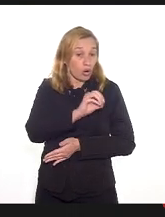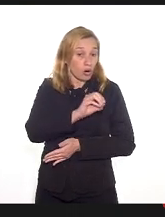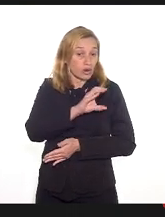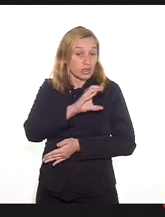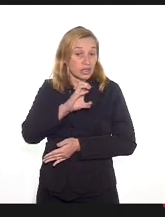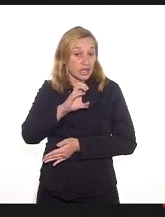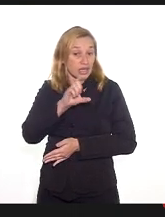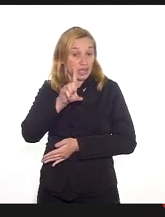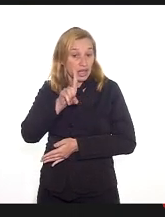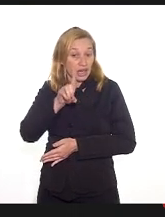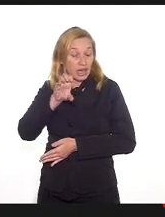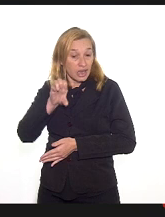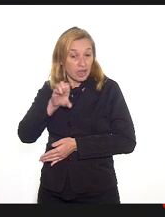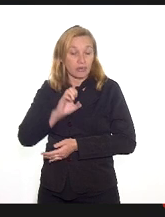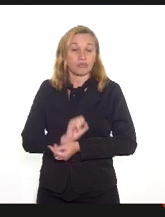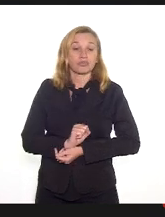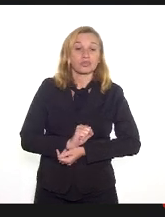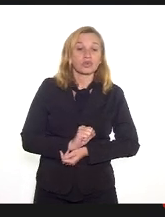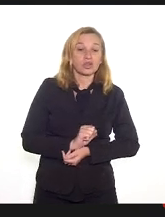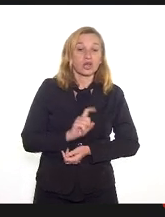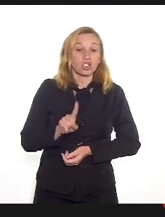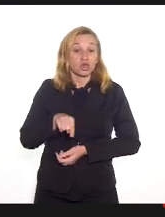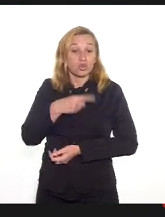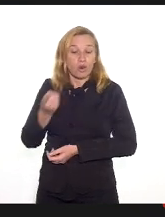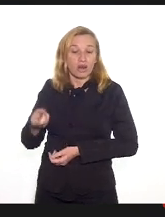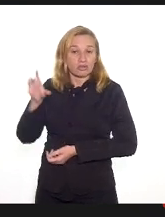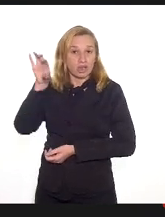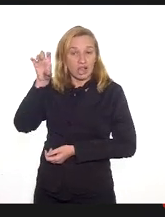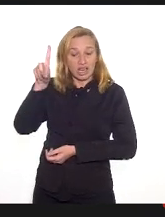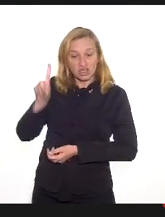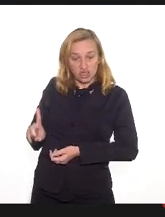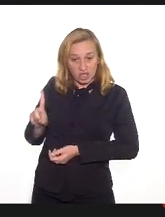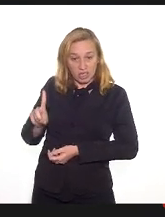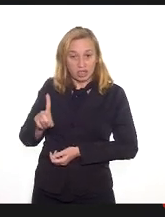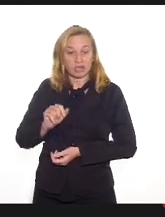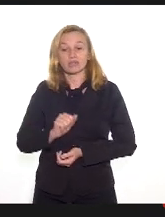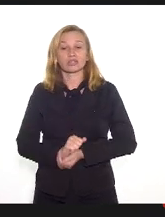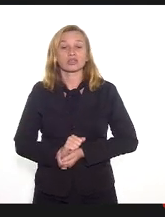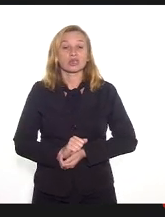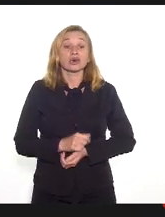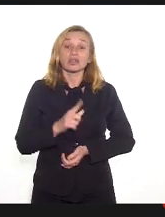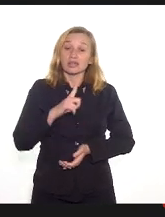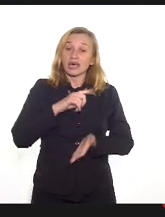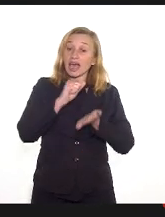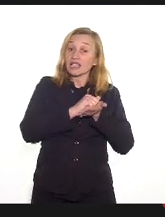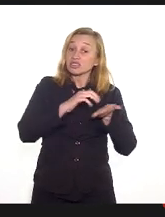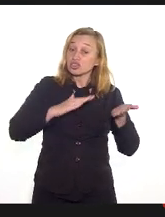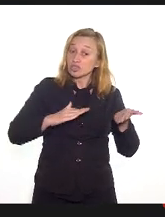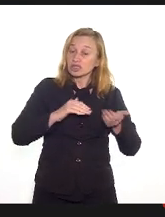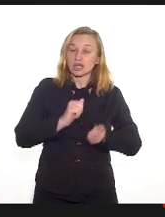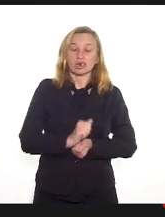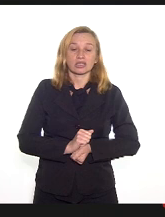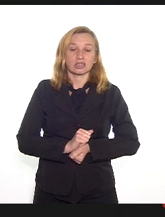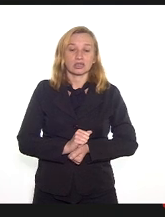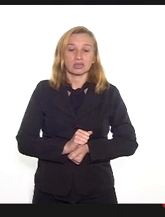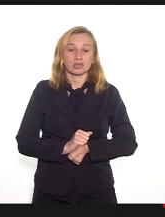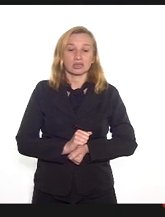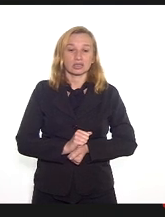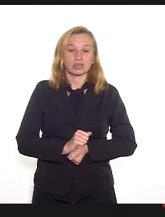E do lado à direita, em carmim, estão as atividades